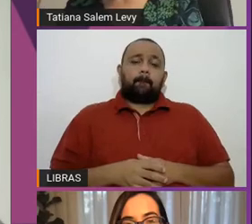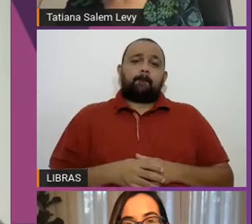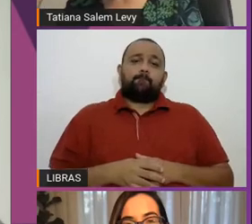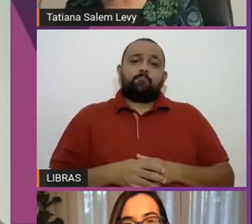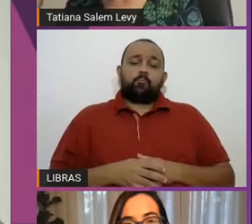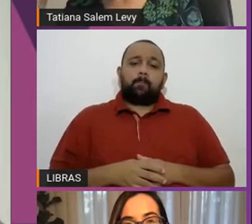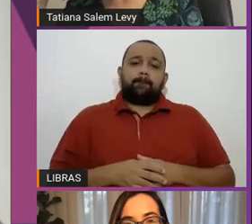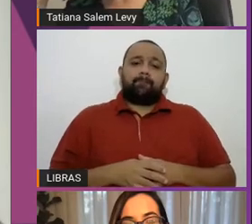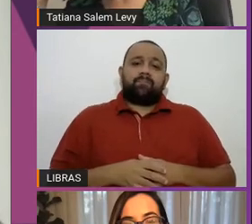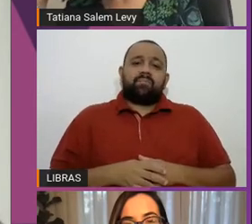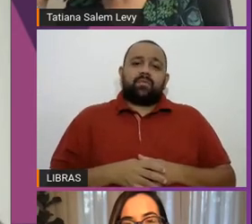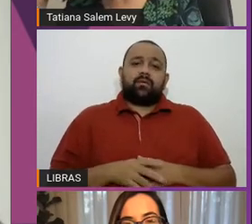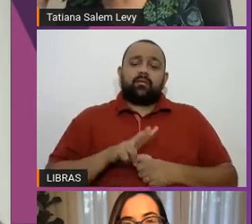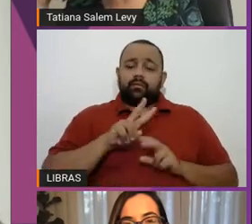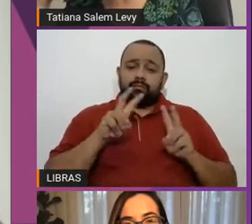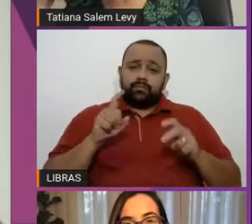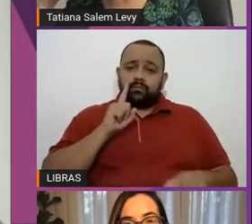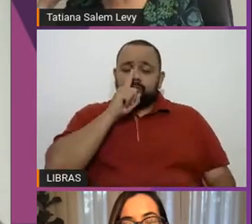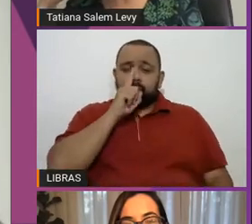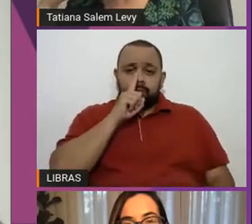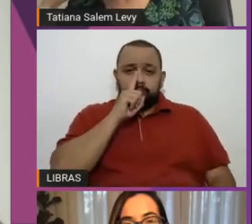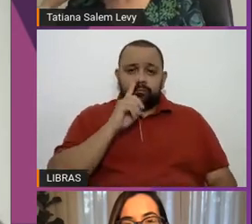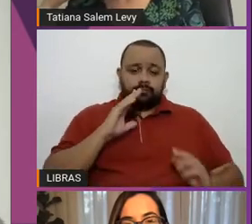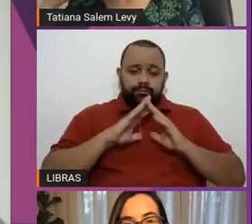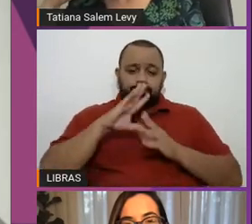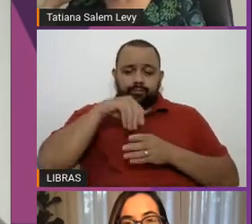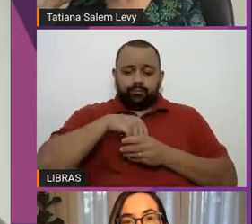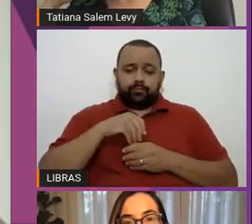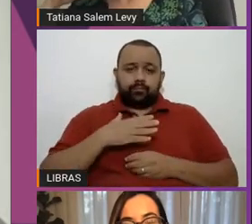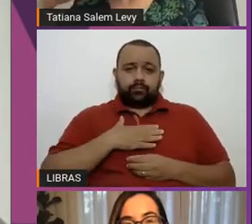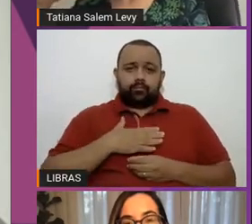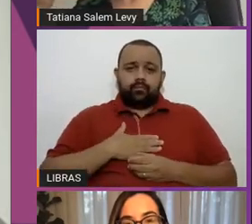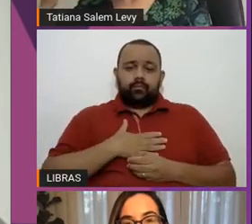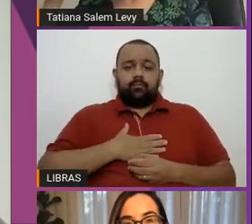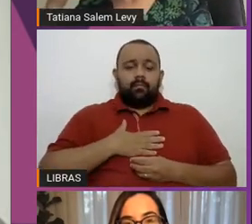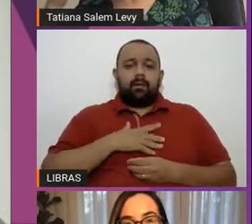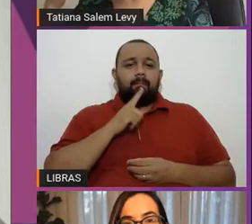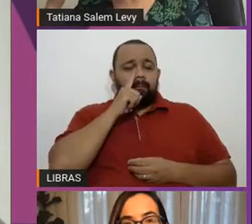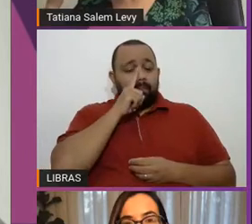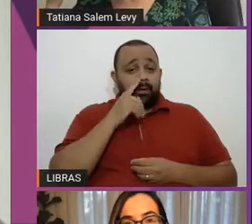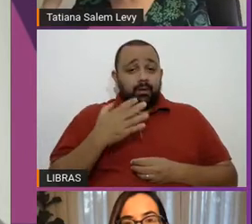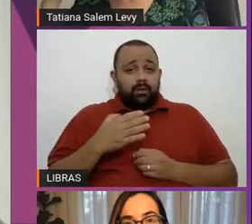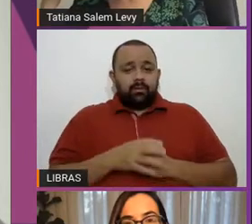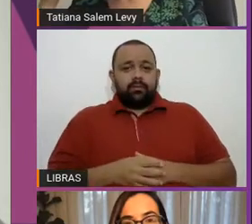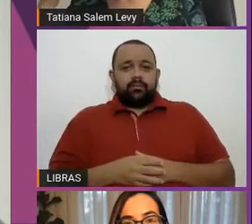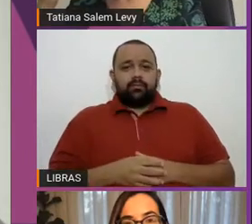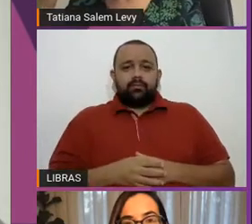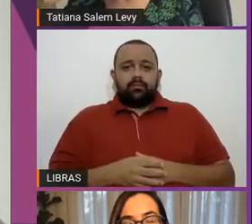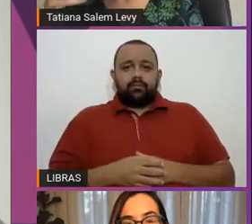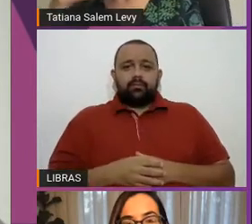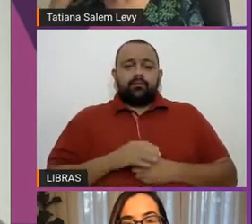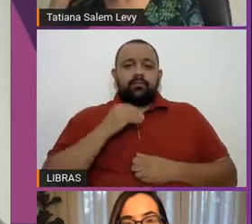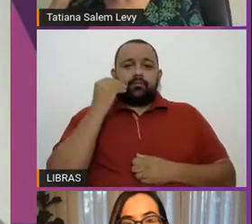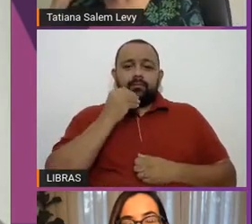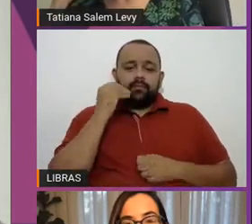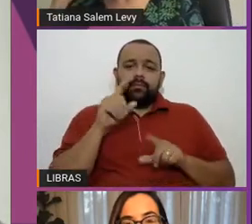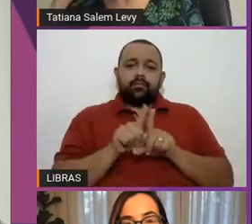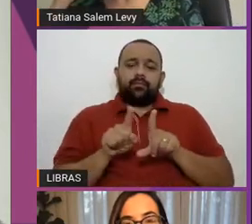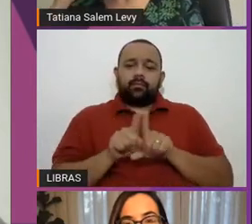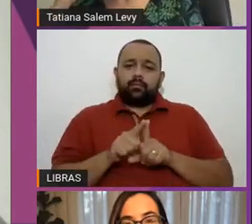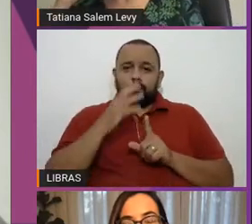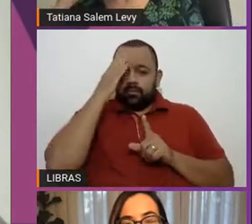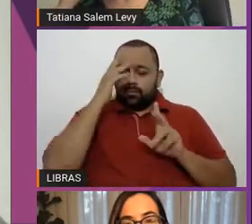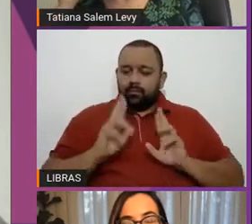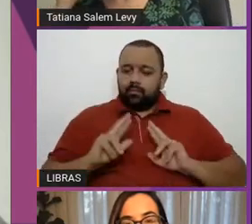enfrentando o perigo que habitar esse corpo que é prazer e perigo né E isso para experiência que que é diferente